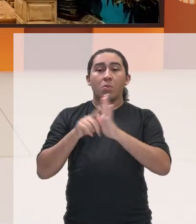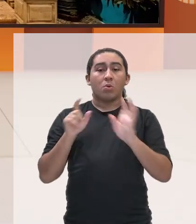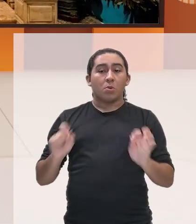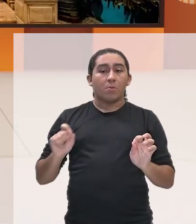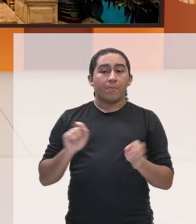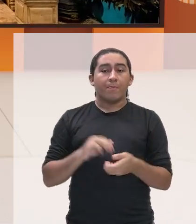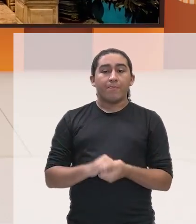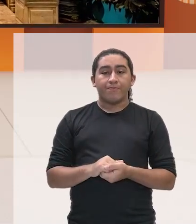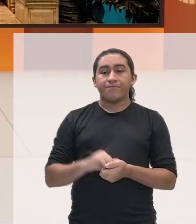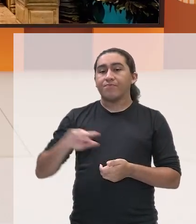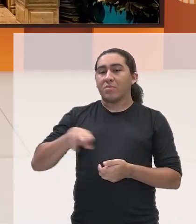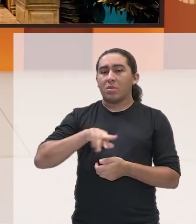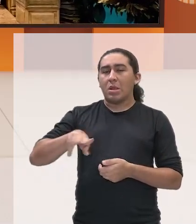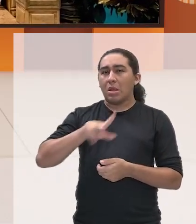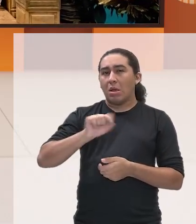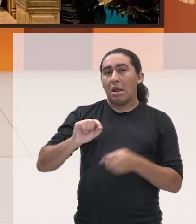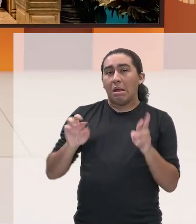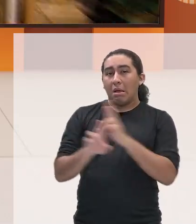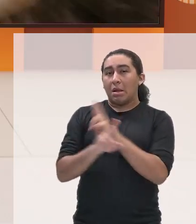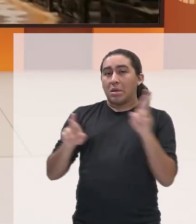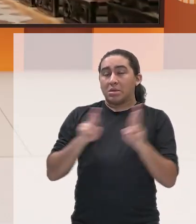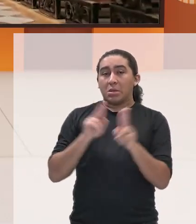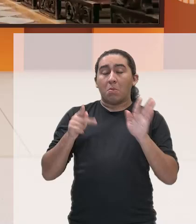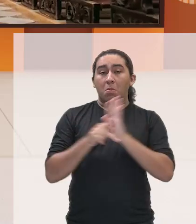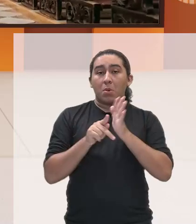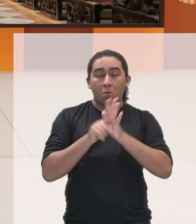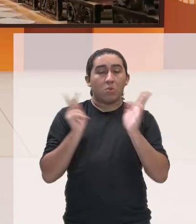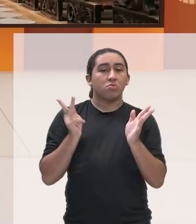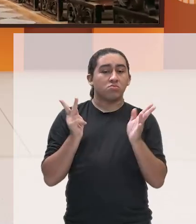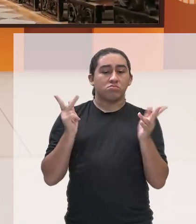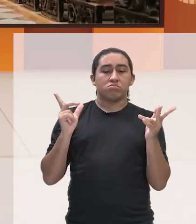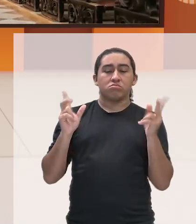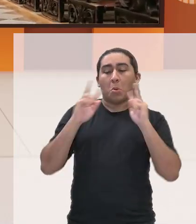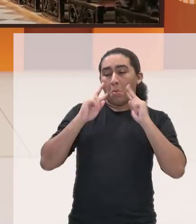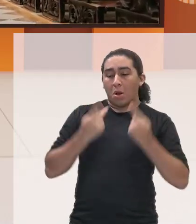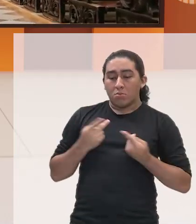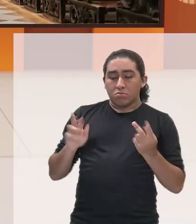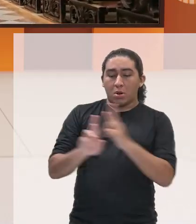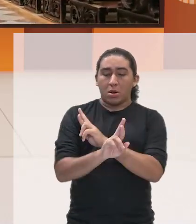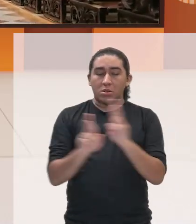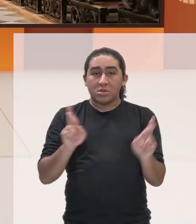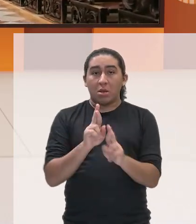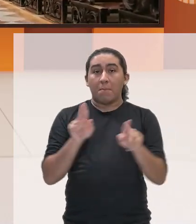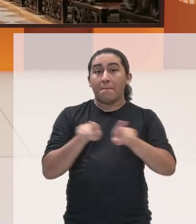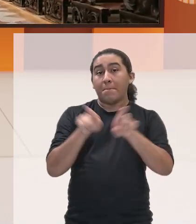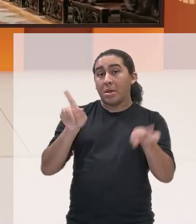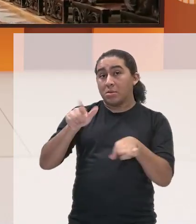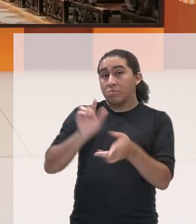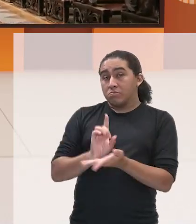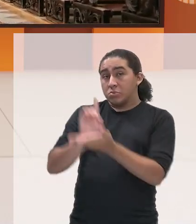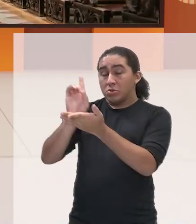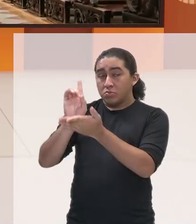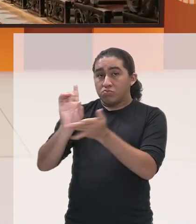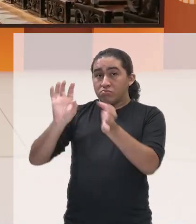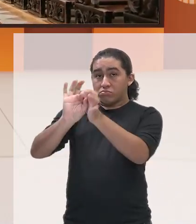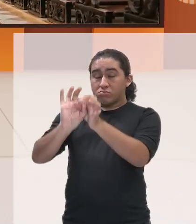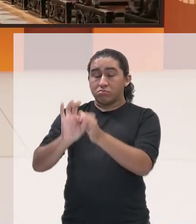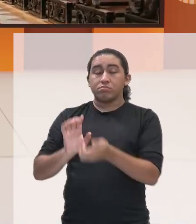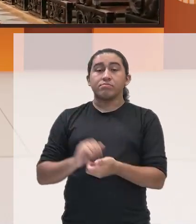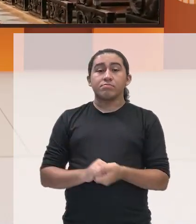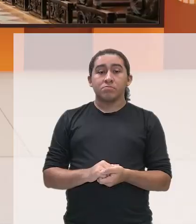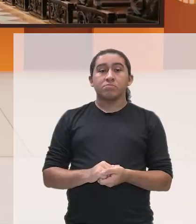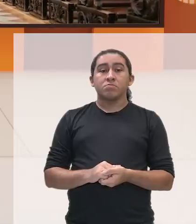não às relações que os homens estabeleciam entre si, mas a Deus. Não é isso? Muito bem. E